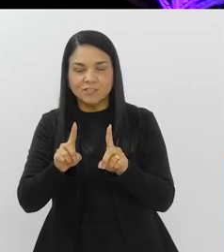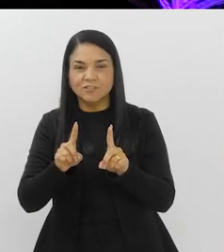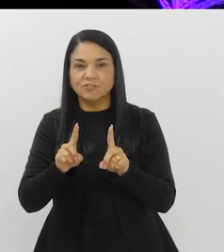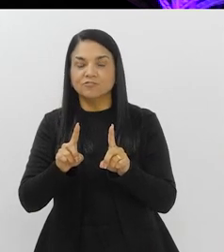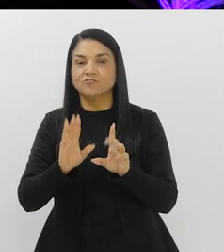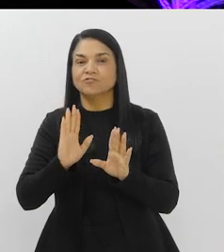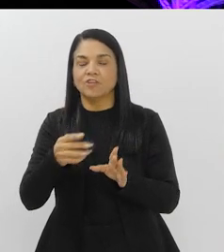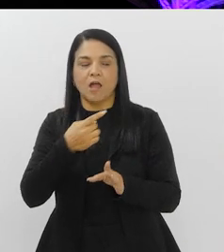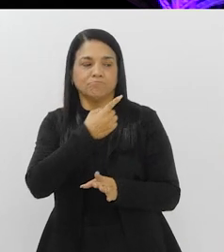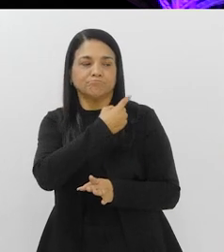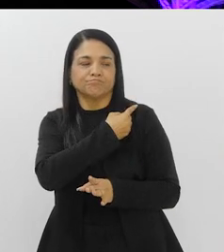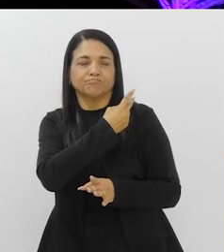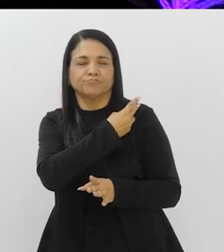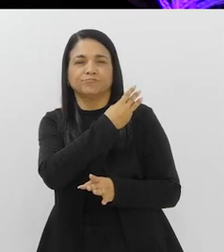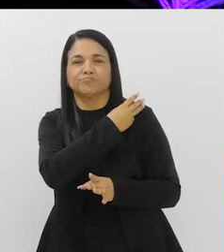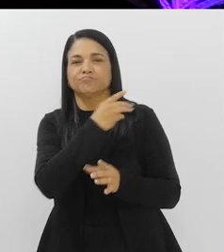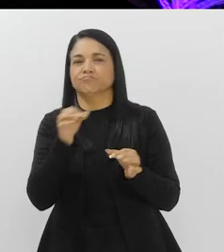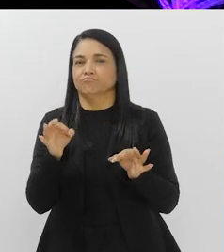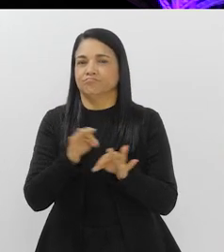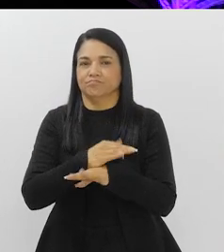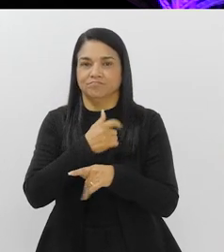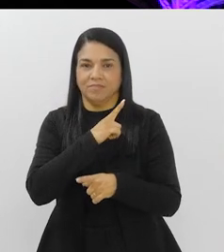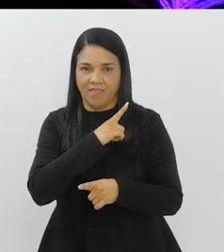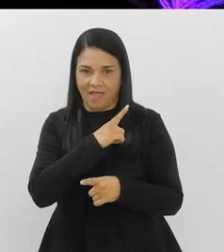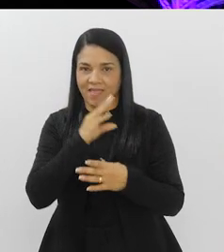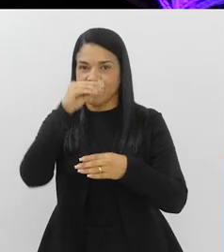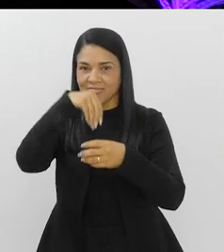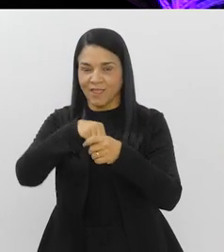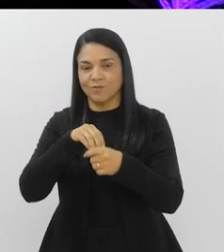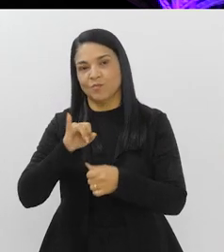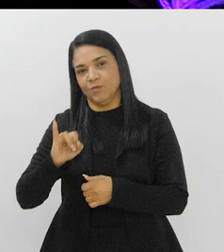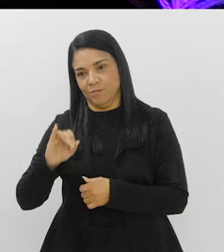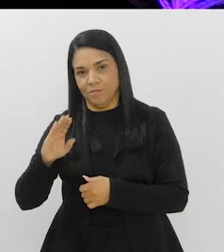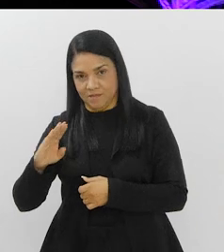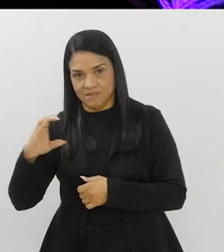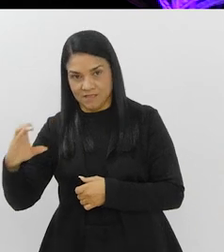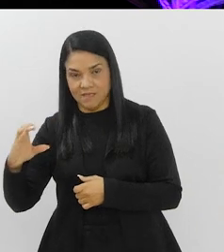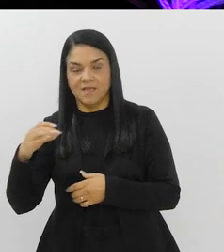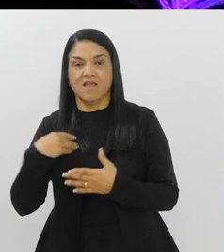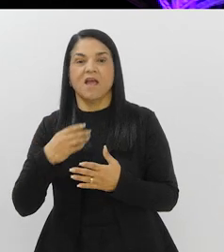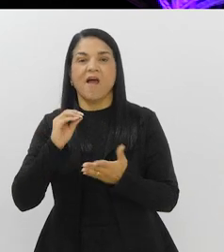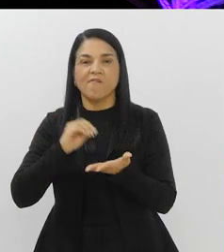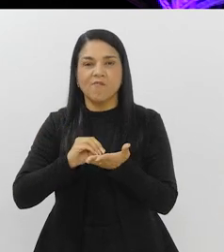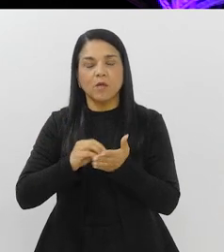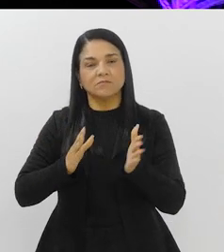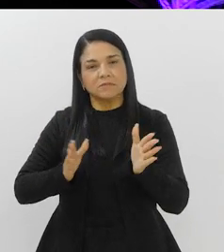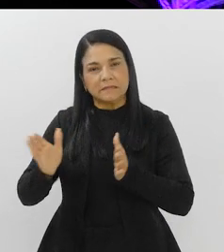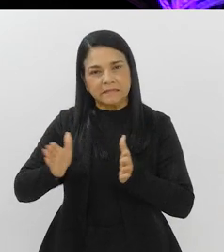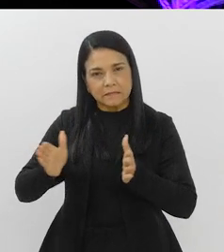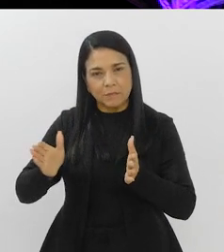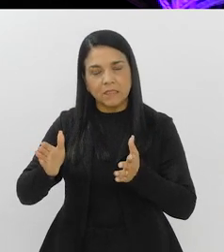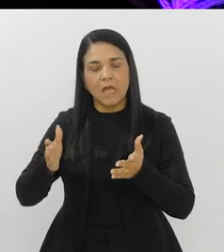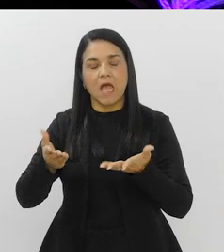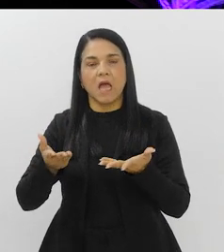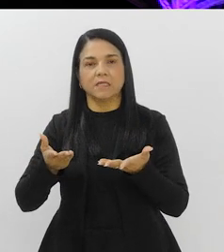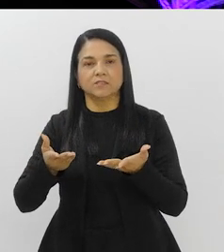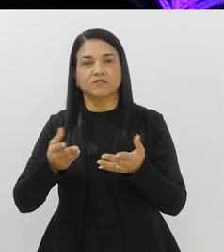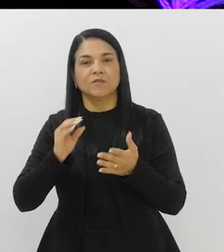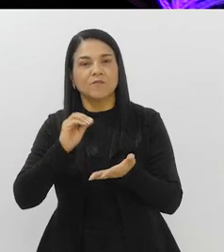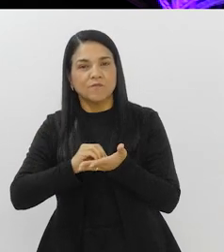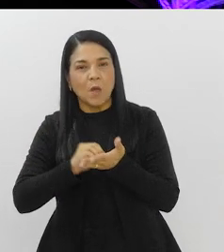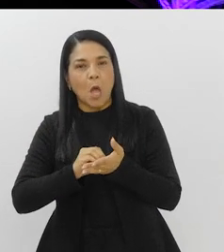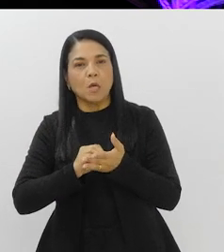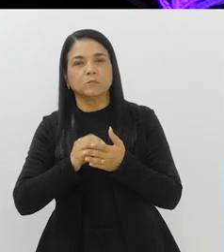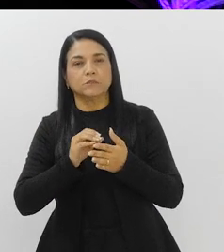aí já no ensino fundamental que é a né a falta de de acessibilidade nas escolas a falta de preparo